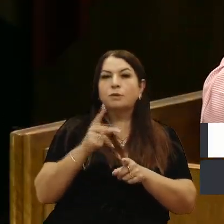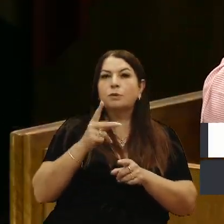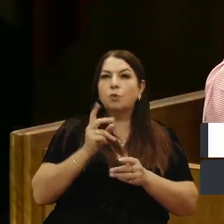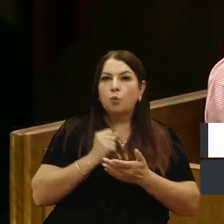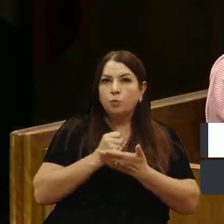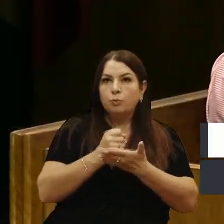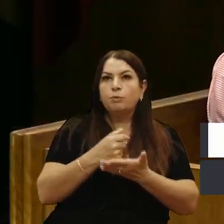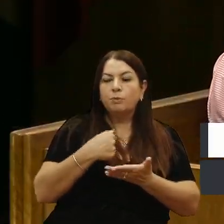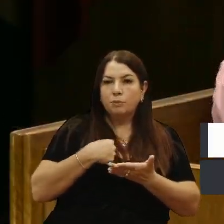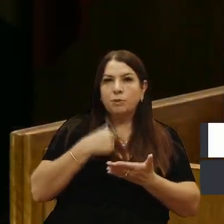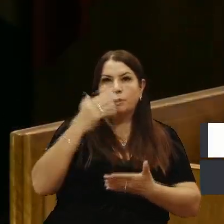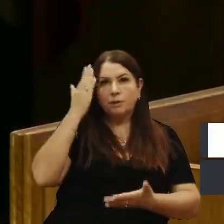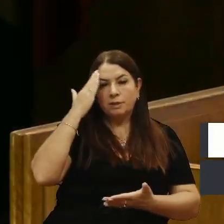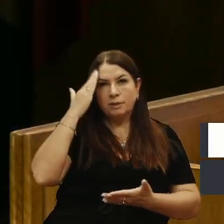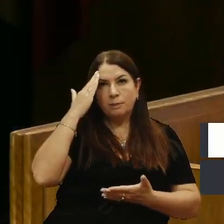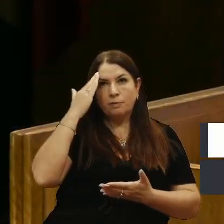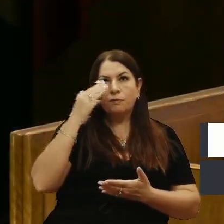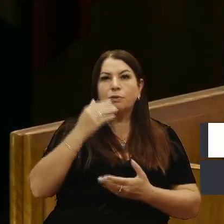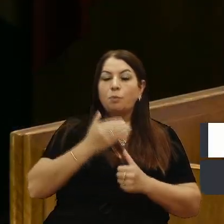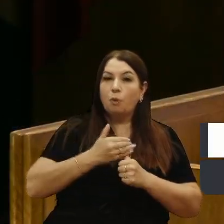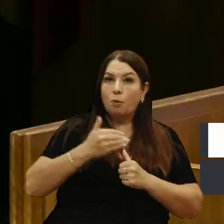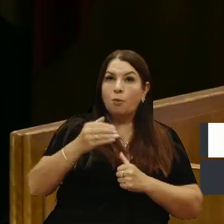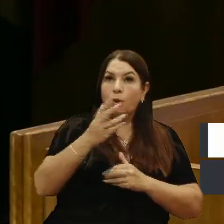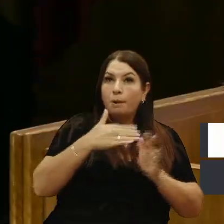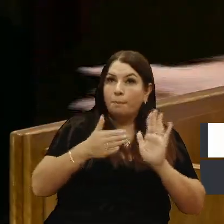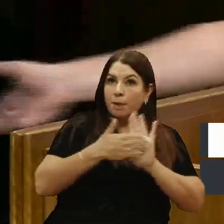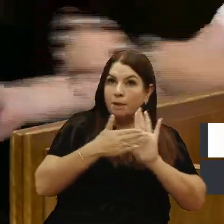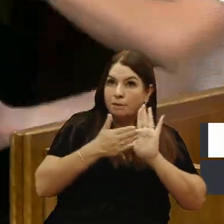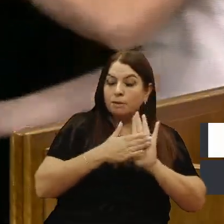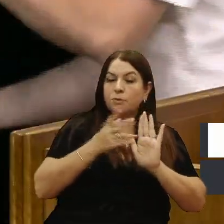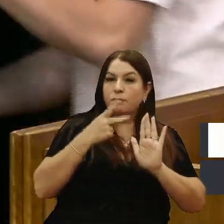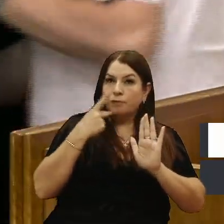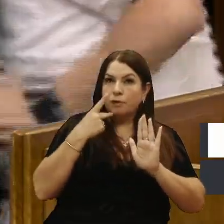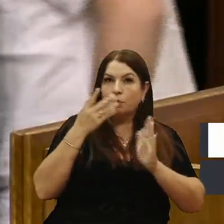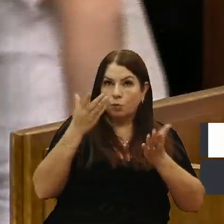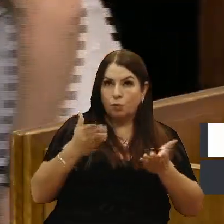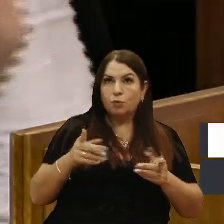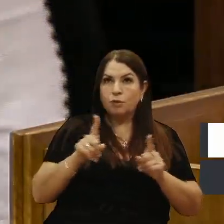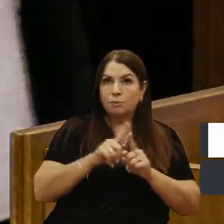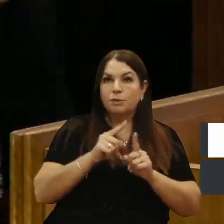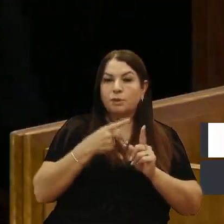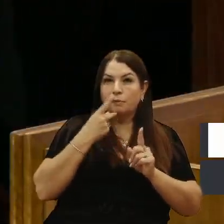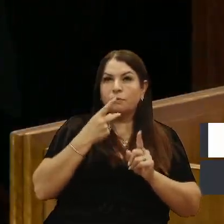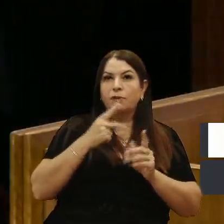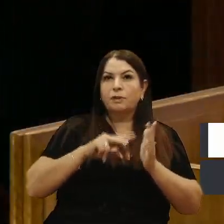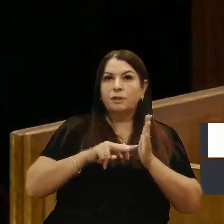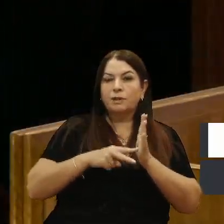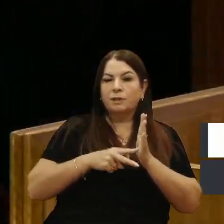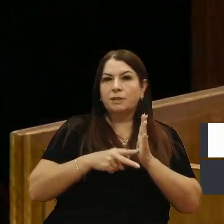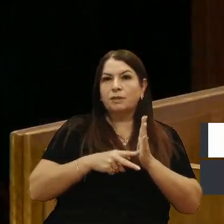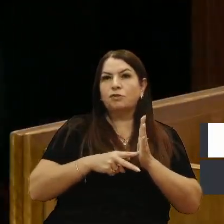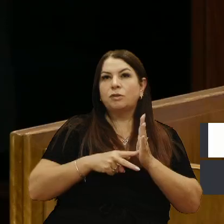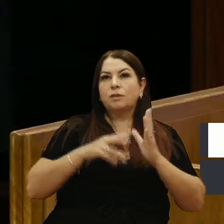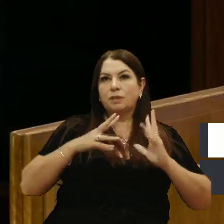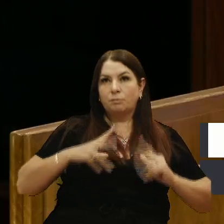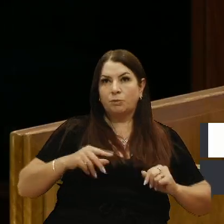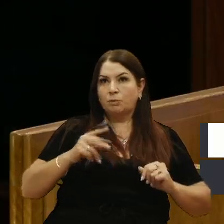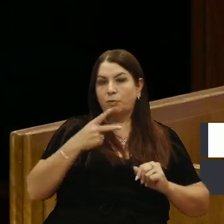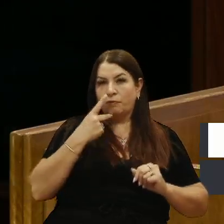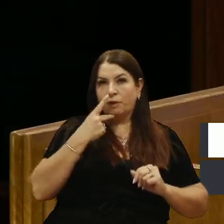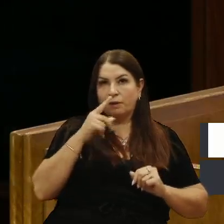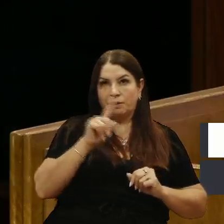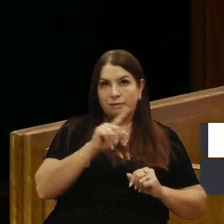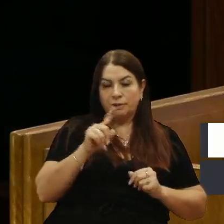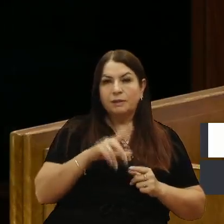comigo. Sei que a senhora faz um baita mandato nas pautas que a senhora levanta. Hoje mesmo trouxe aqui o Sindilim para falar, e isso a senhora nem citou,